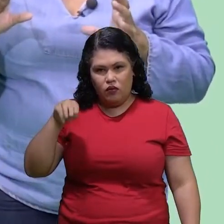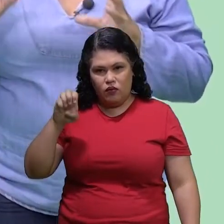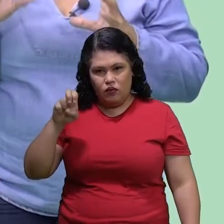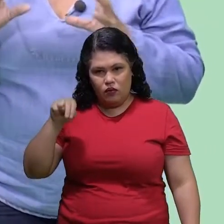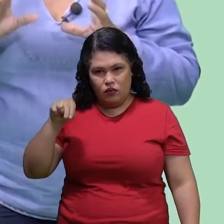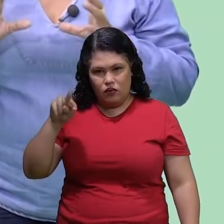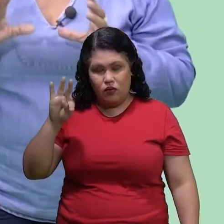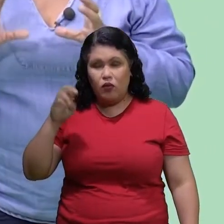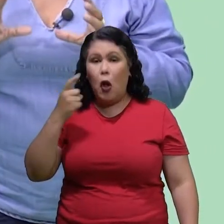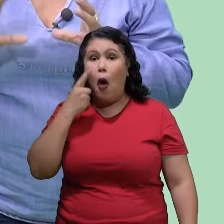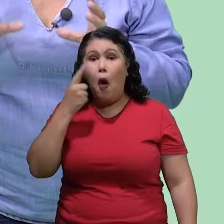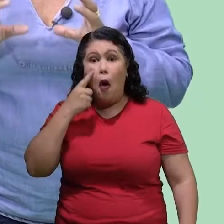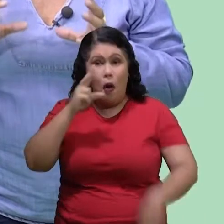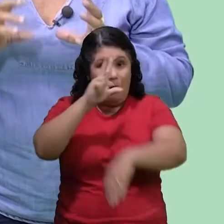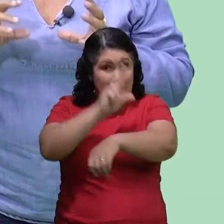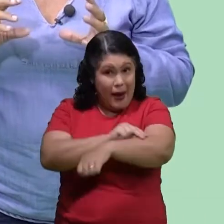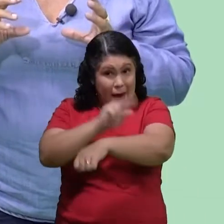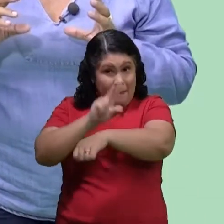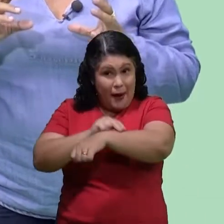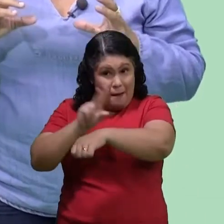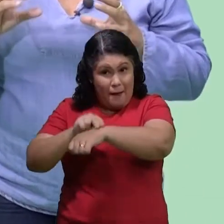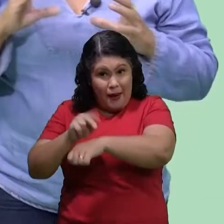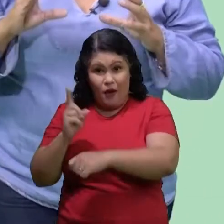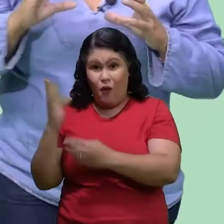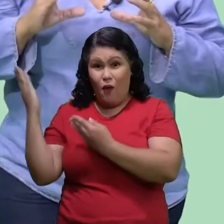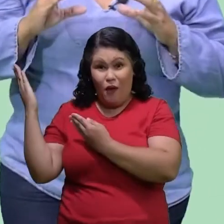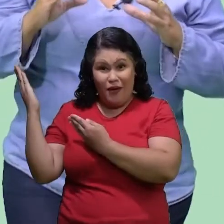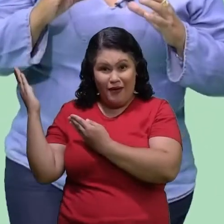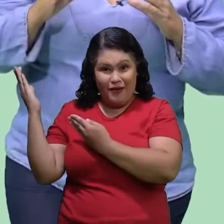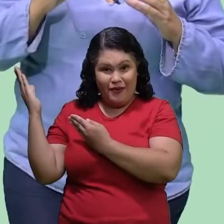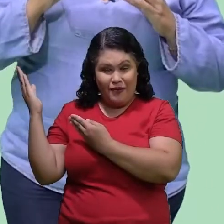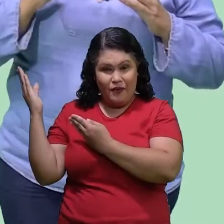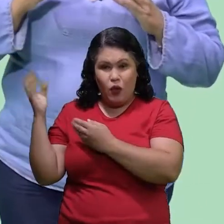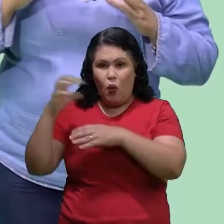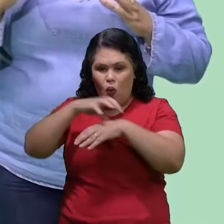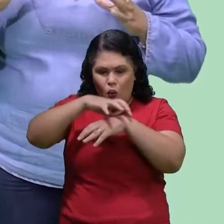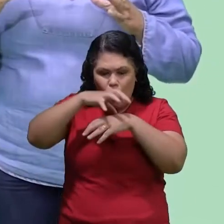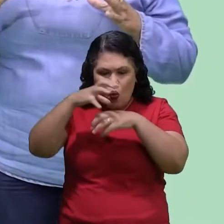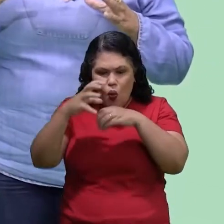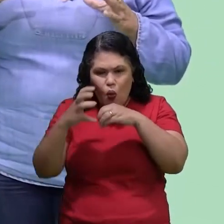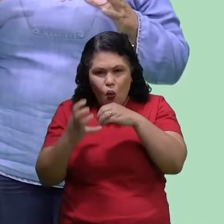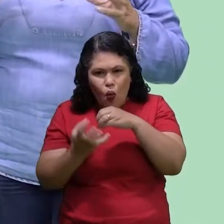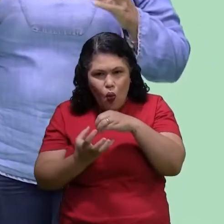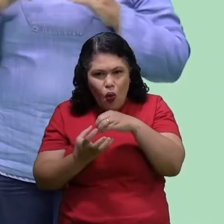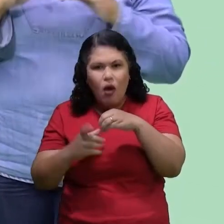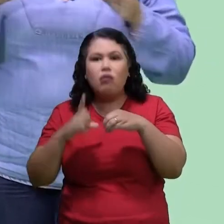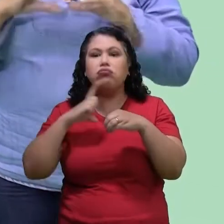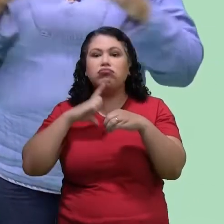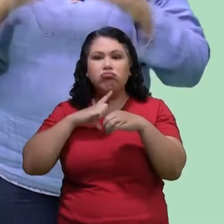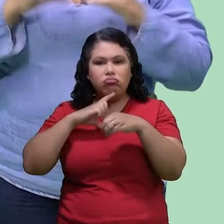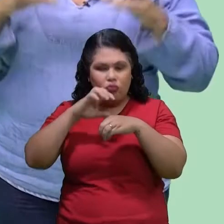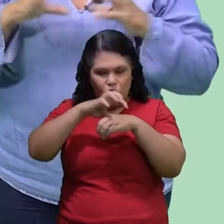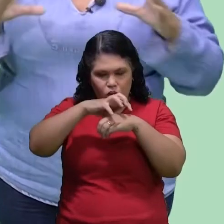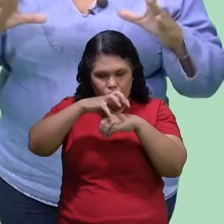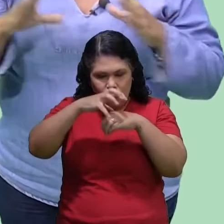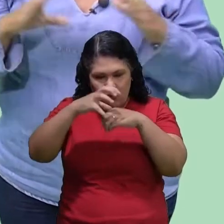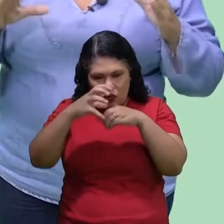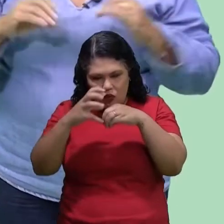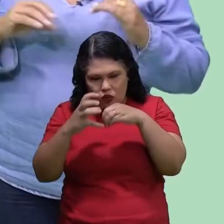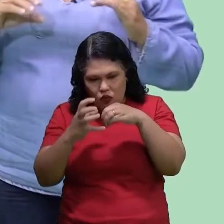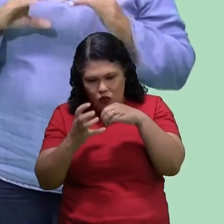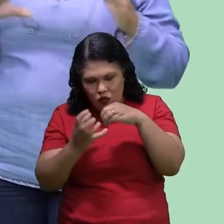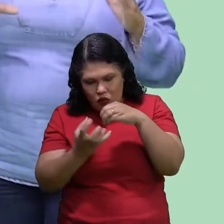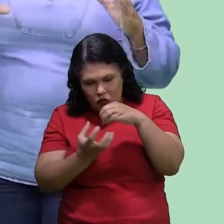gafanhoto. Qual é o revestimento desse gafanhoto? Ele é revestido por um exoesqueleto, né? Por uma